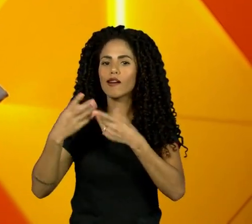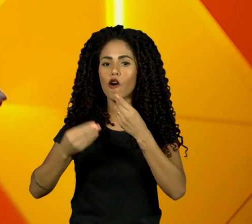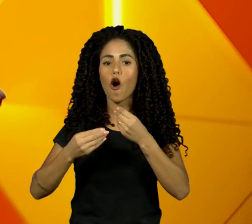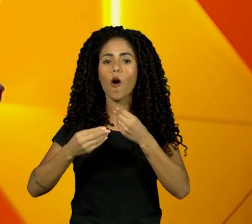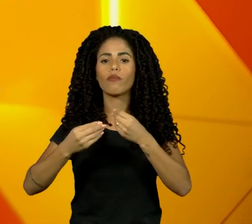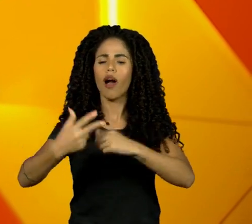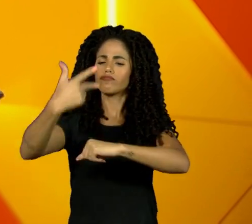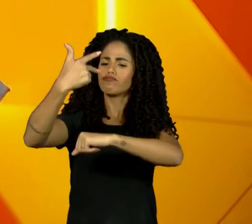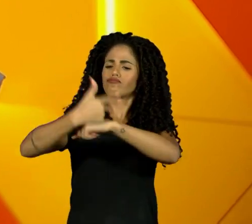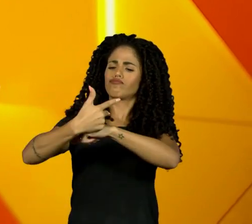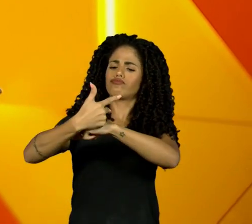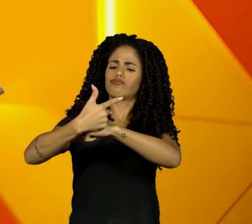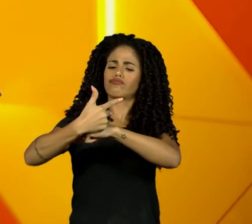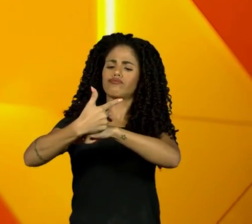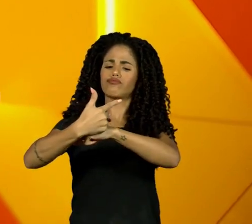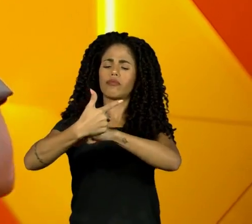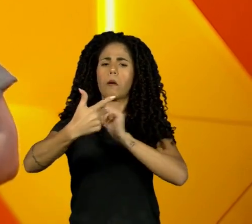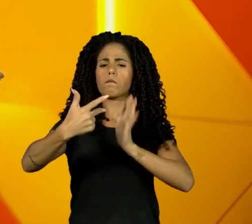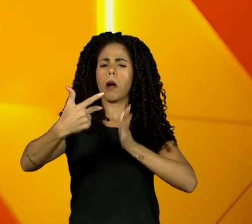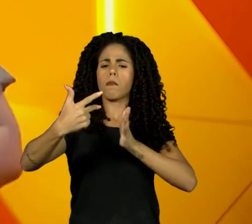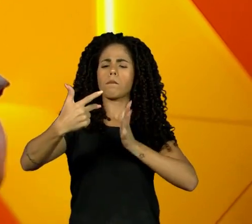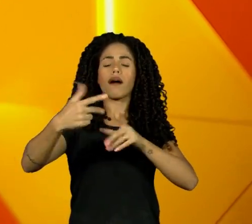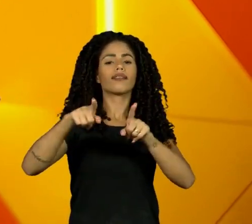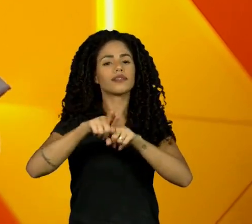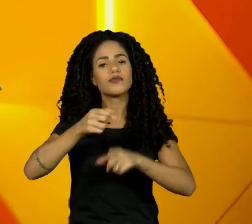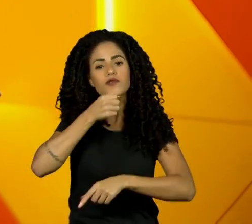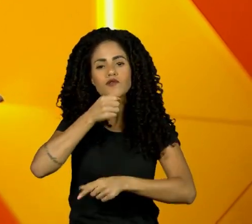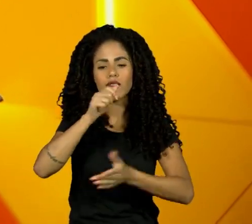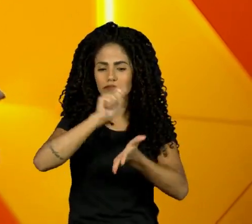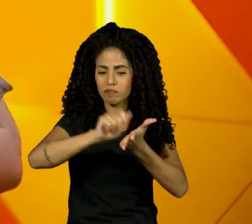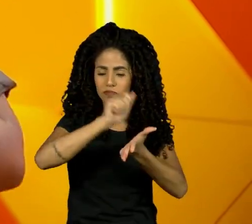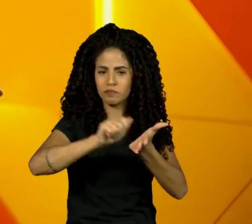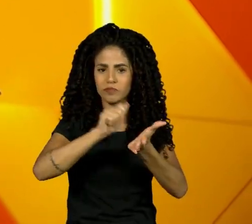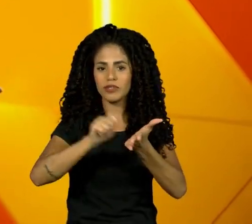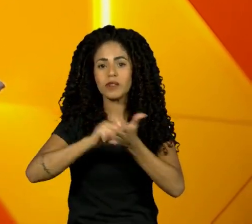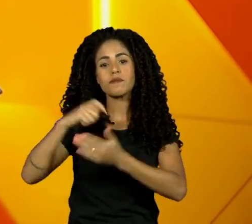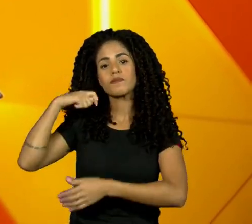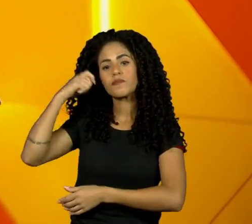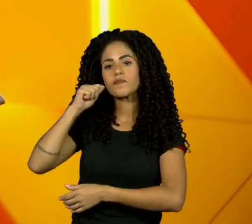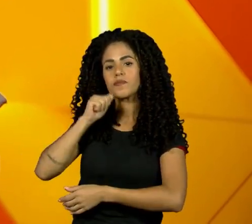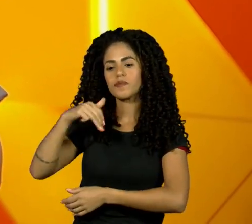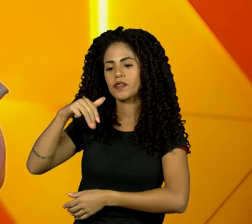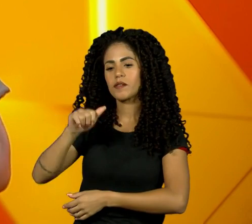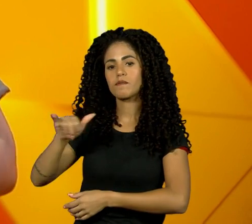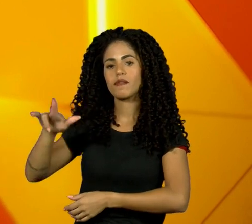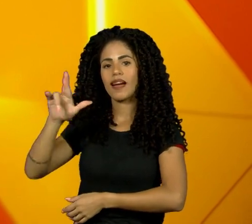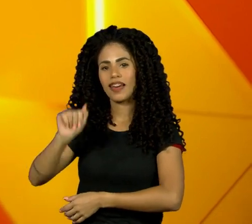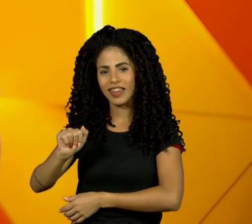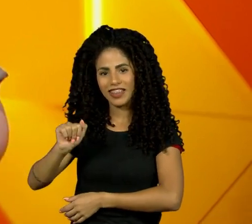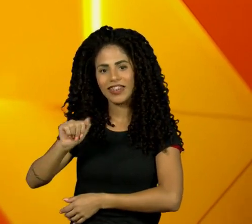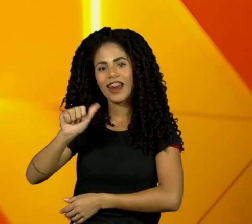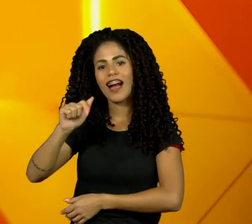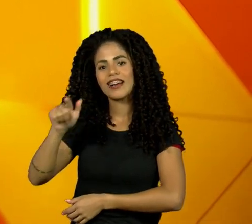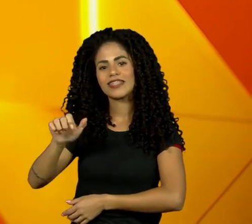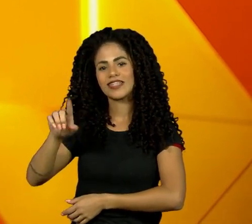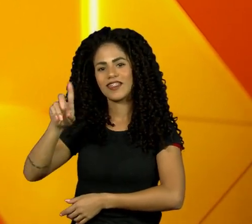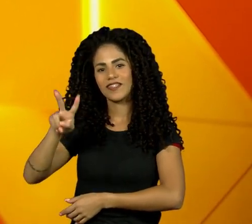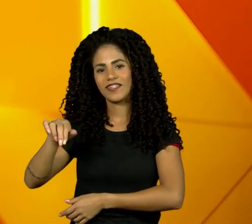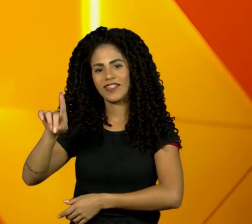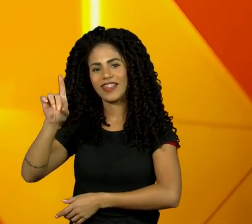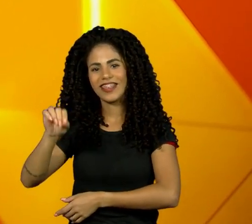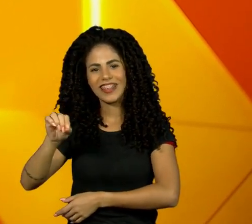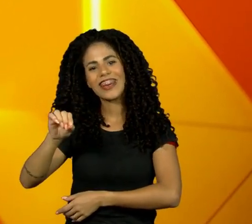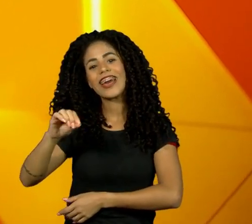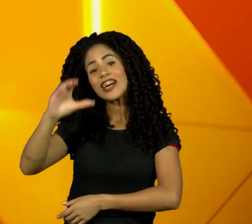celular e falar o que está na cabeça. Jornalista, escritora e atriz Maíra Azevedo, a nossa querida